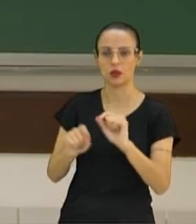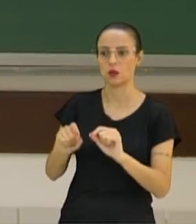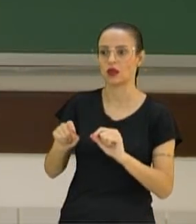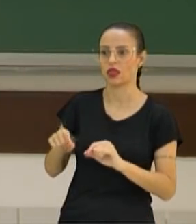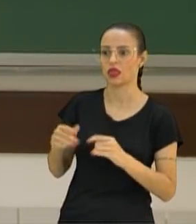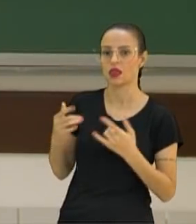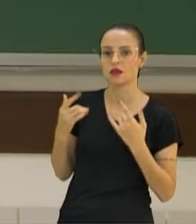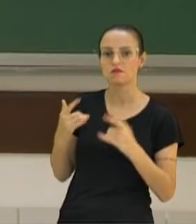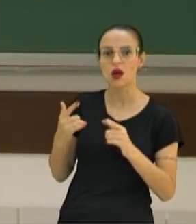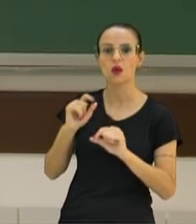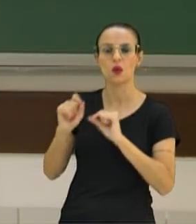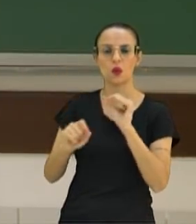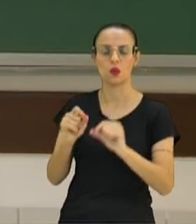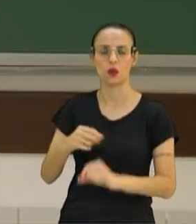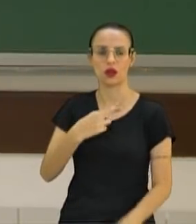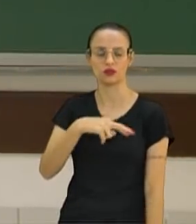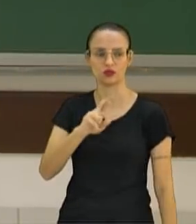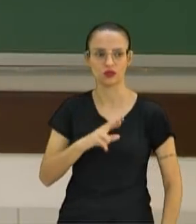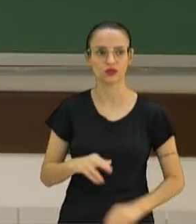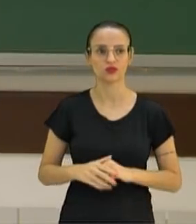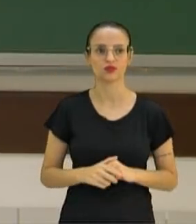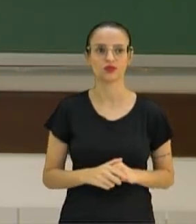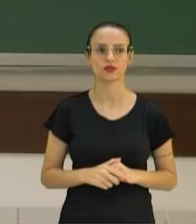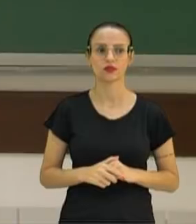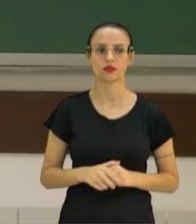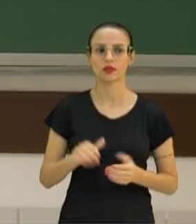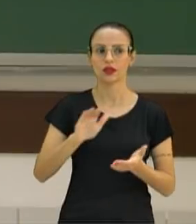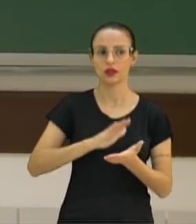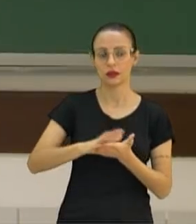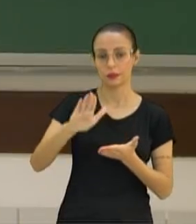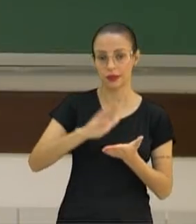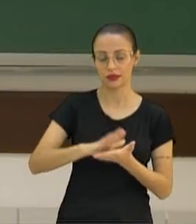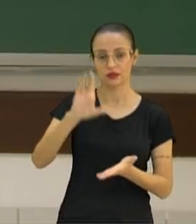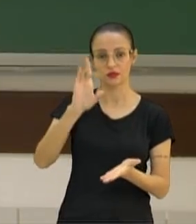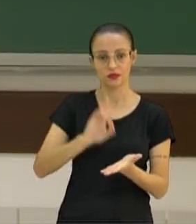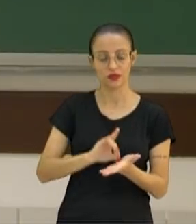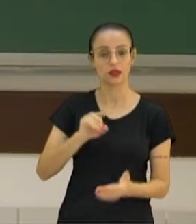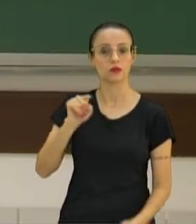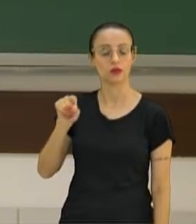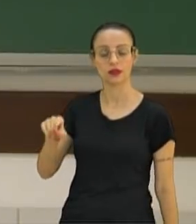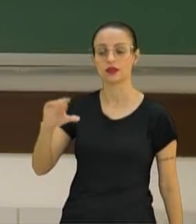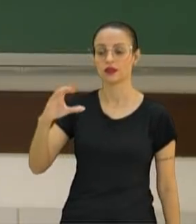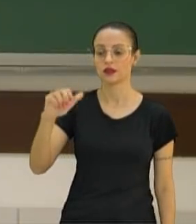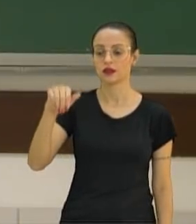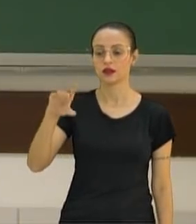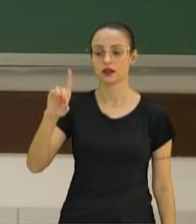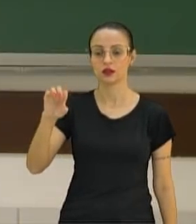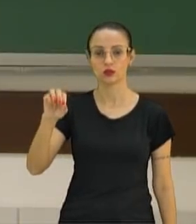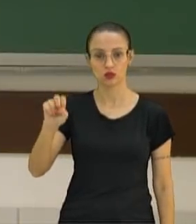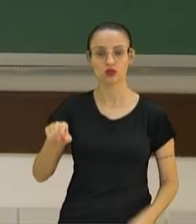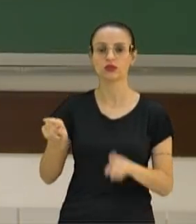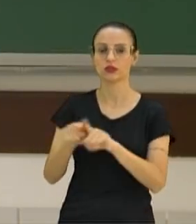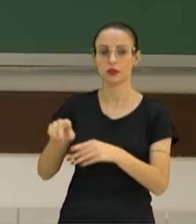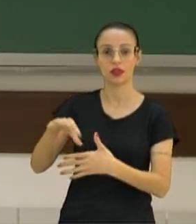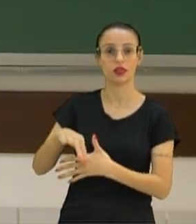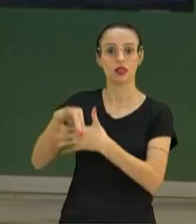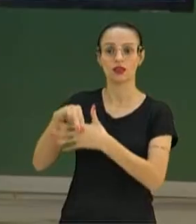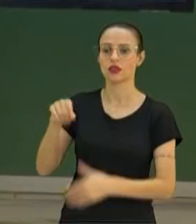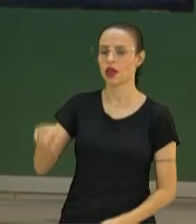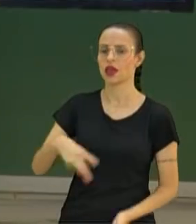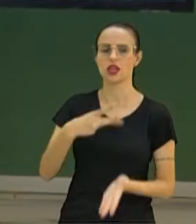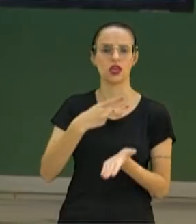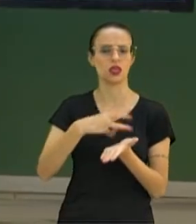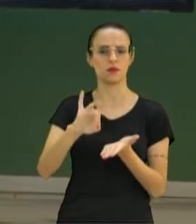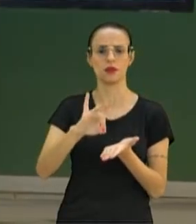A imprensa oficial vai transformar o Arraial de Canudos e a sua liderança, Antônio Conselheiro, como grande inimigo